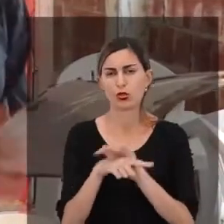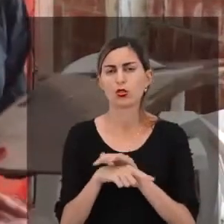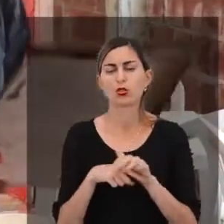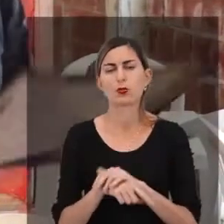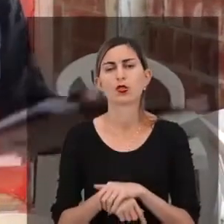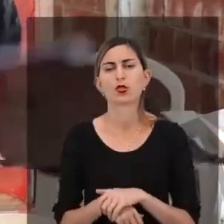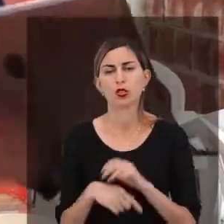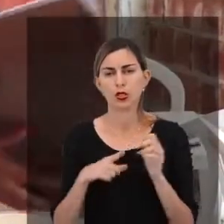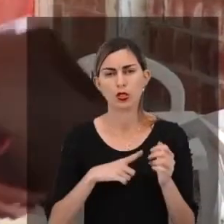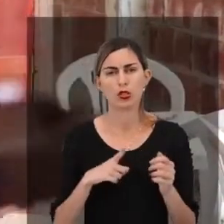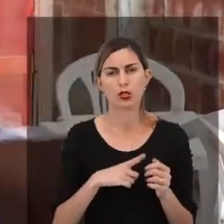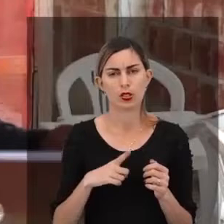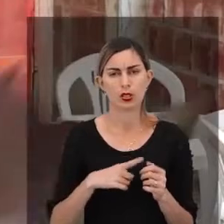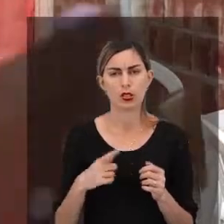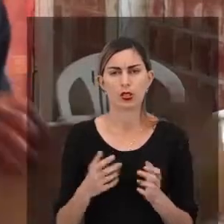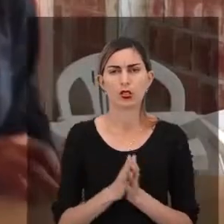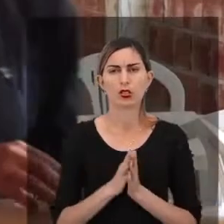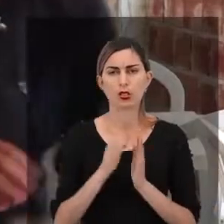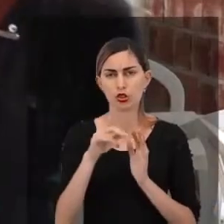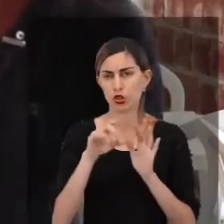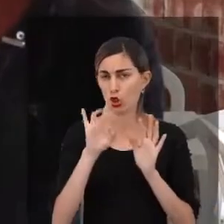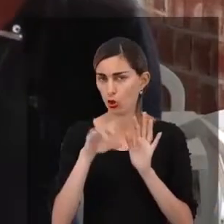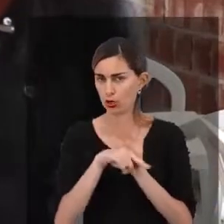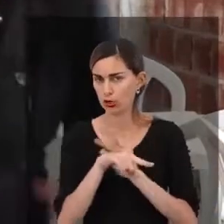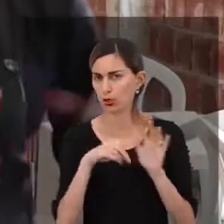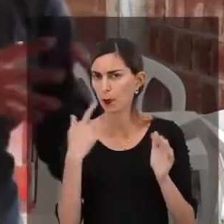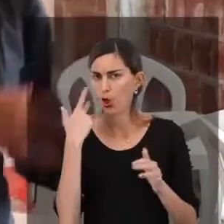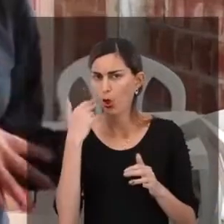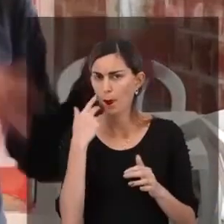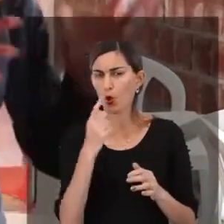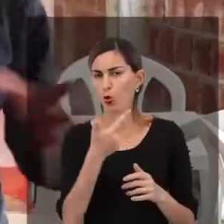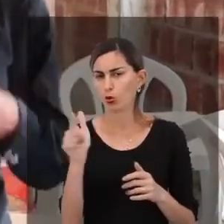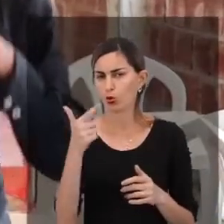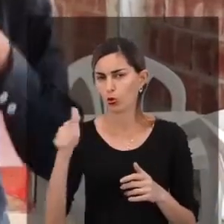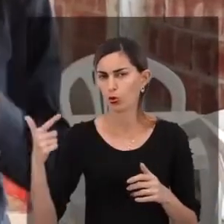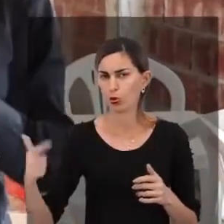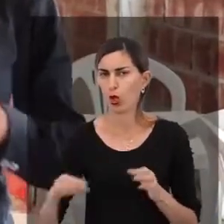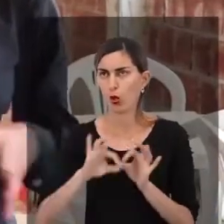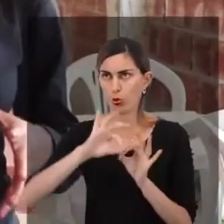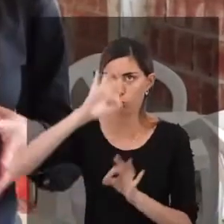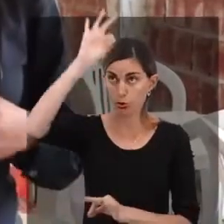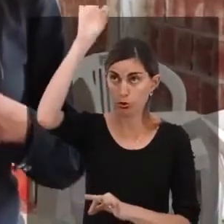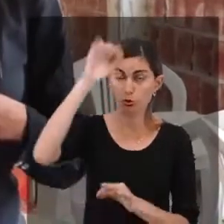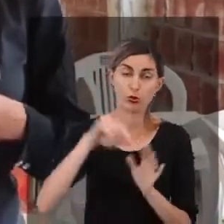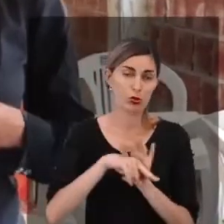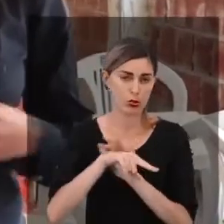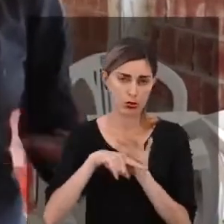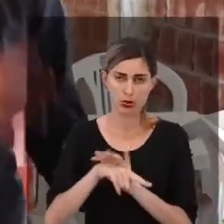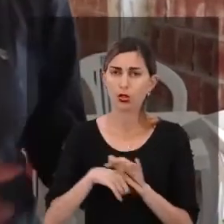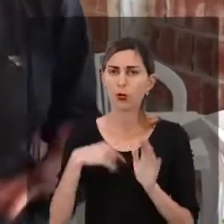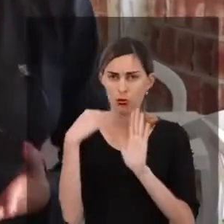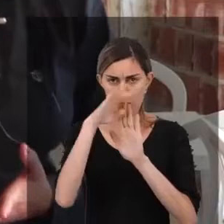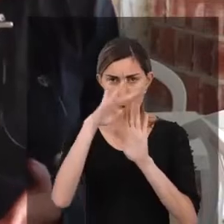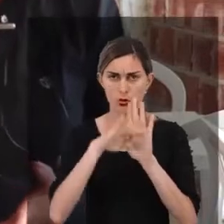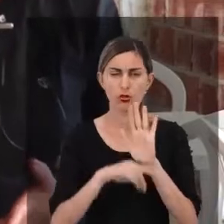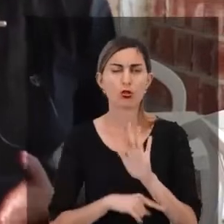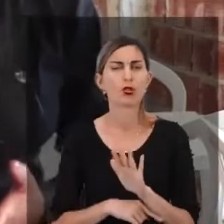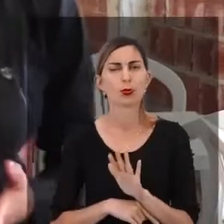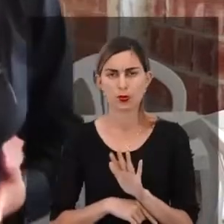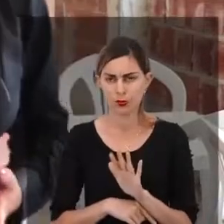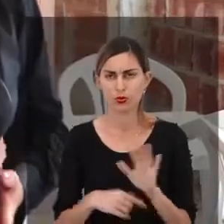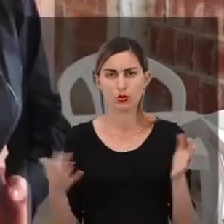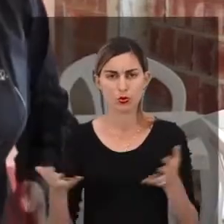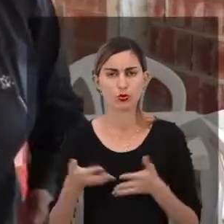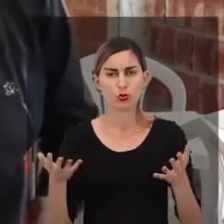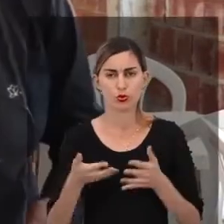exame do funcionário. Então, hoje a gente tem pela NR35 não só o exame normal, como tem os exames de altura, né, seguindo os